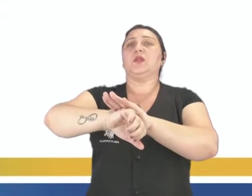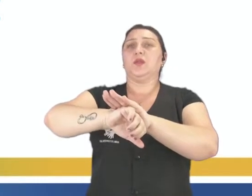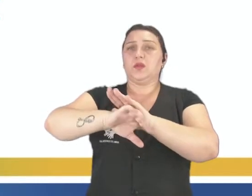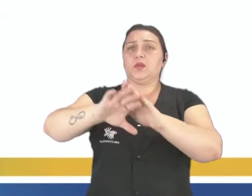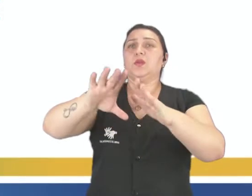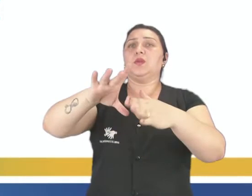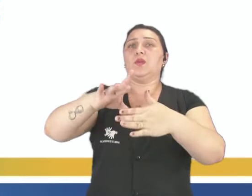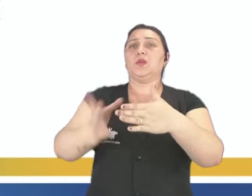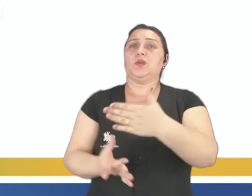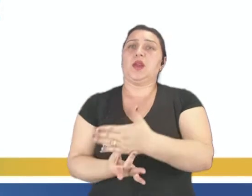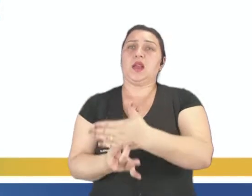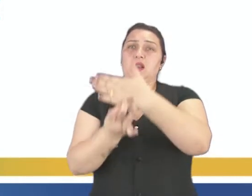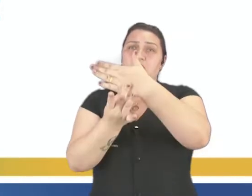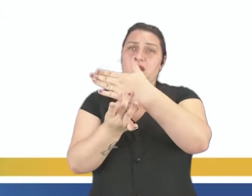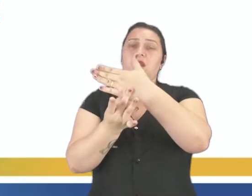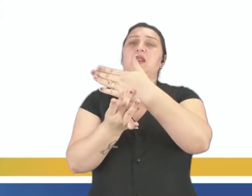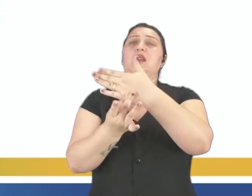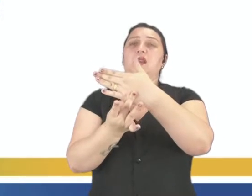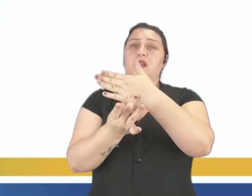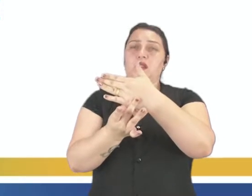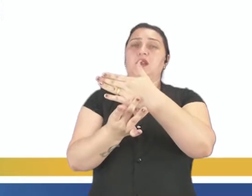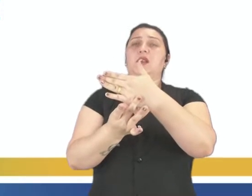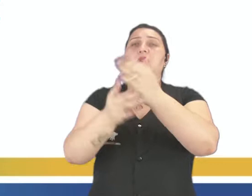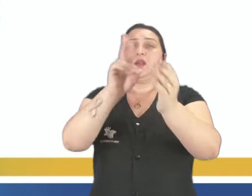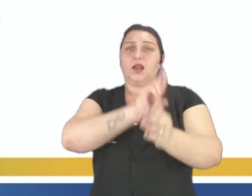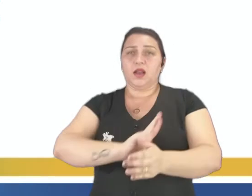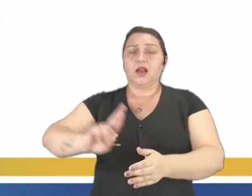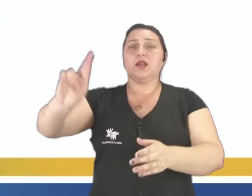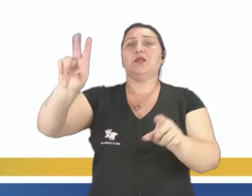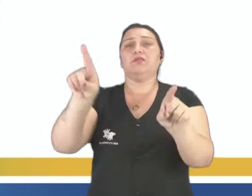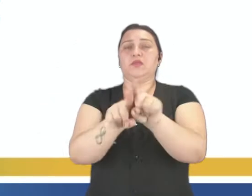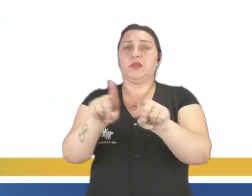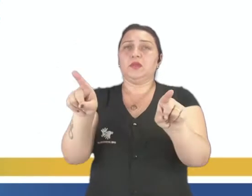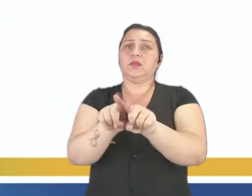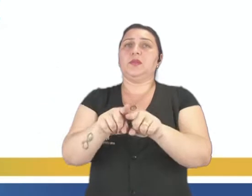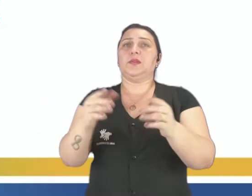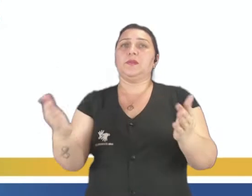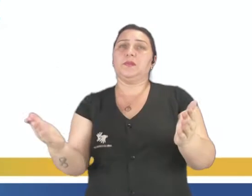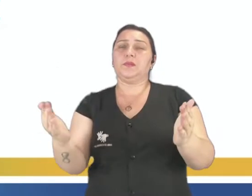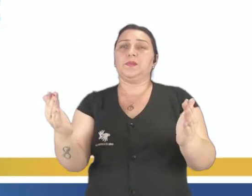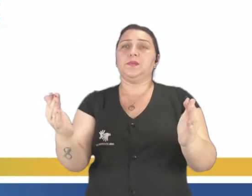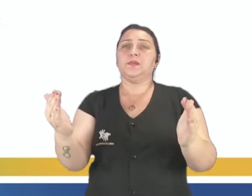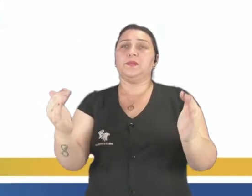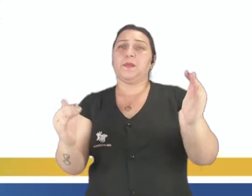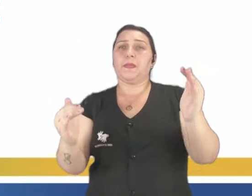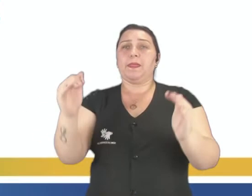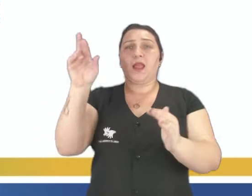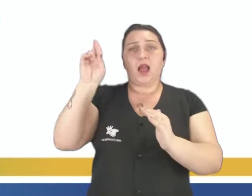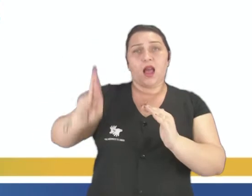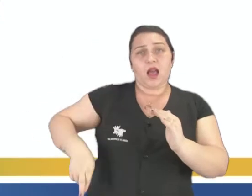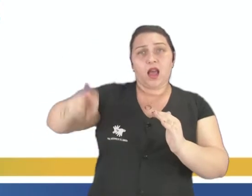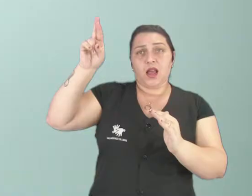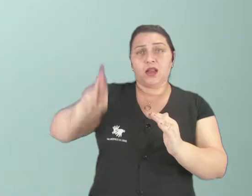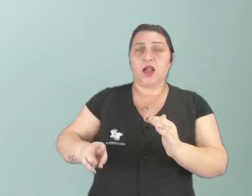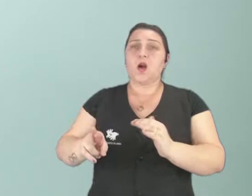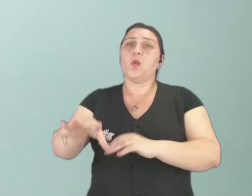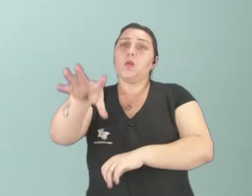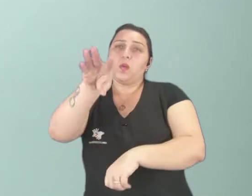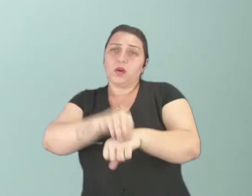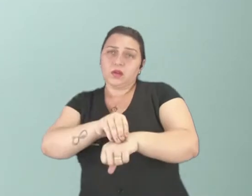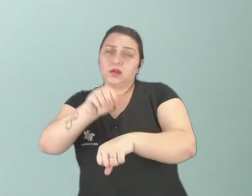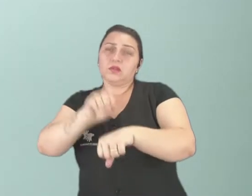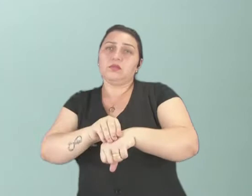o medievalismo religioso. Ou seja, ele estava ali entre a razão, o